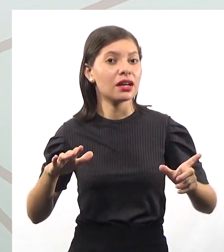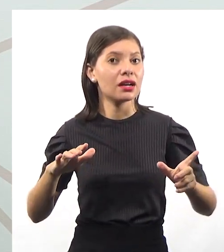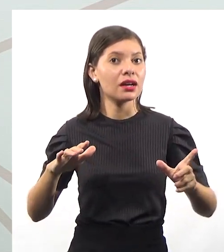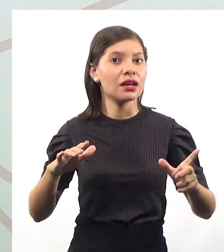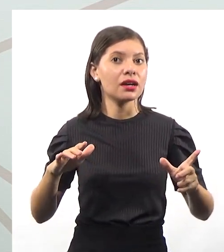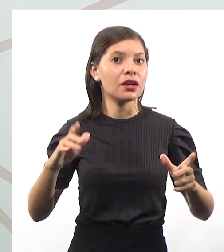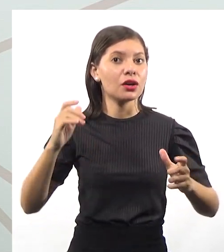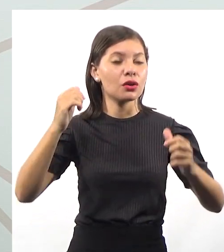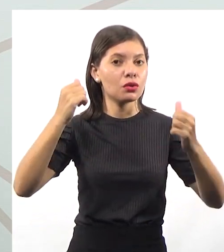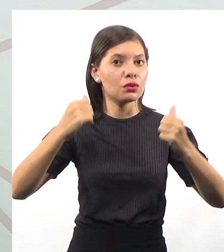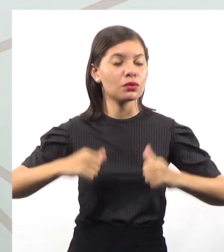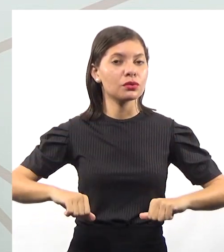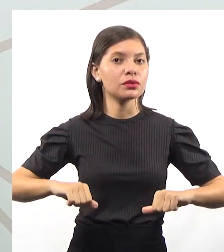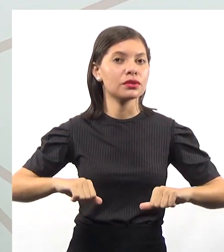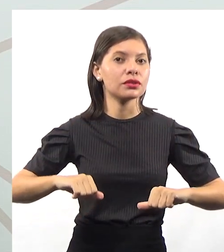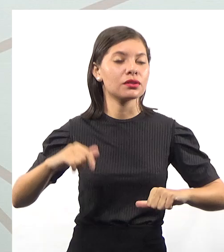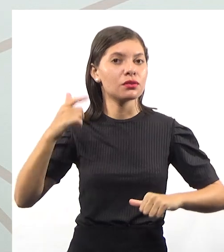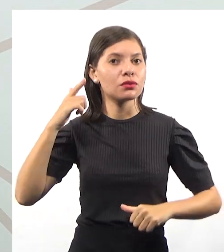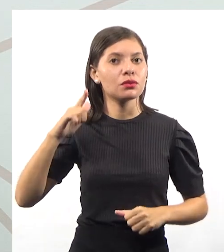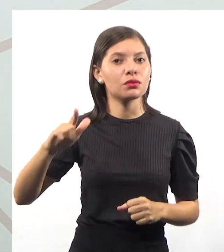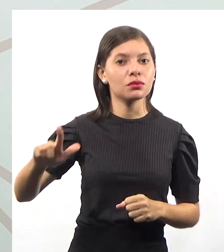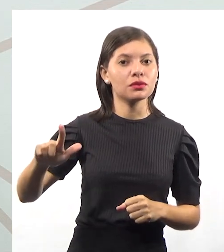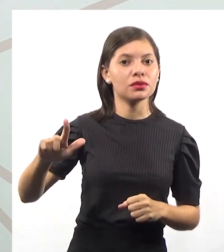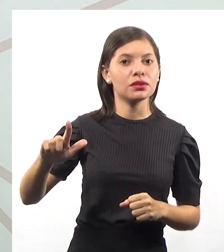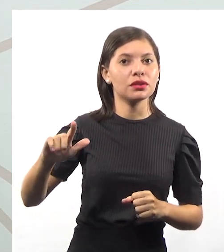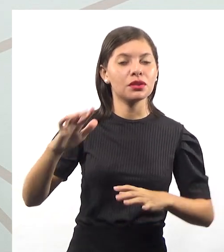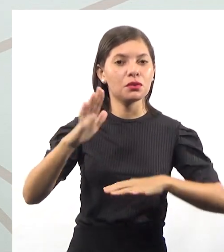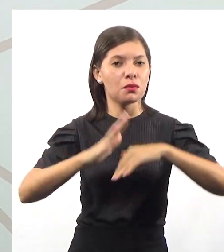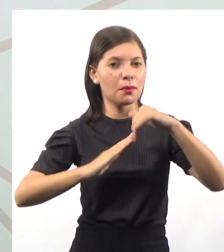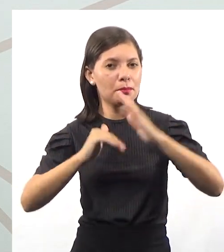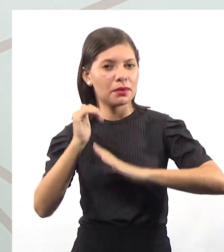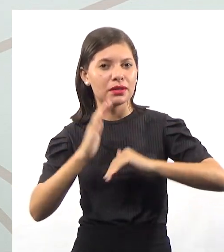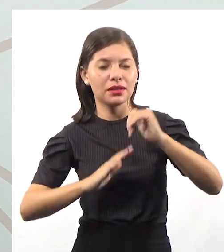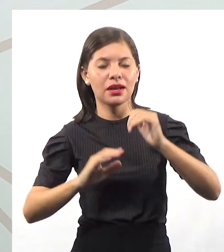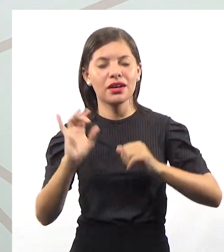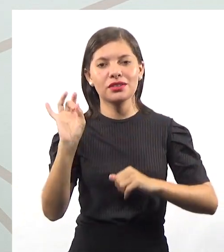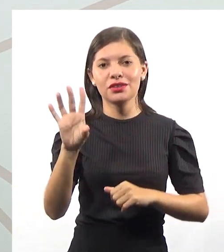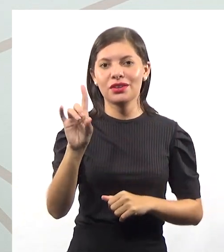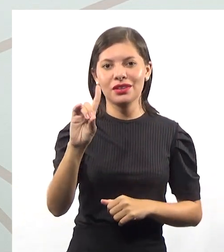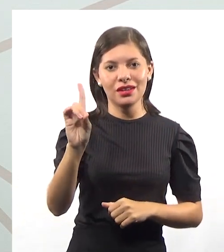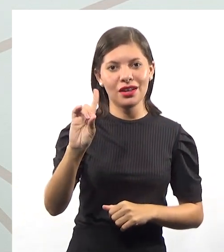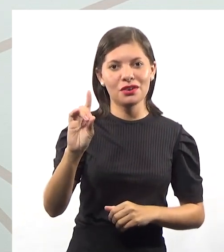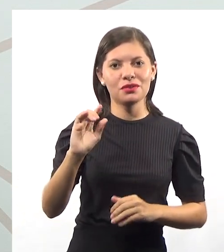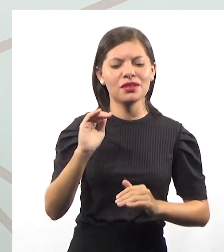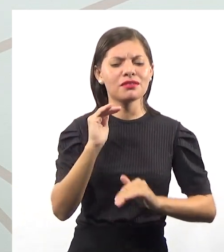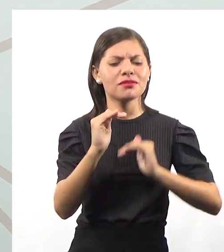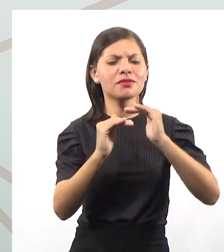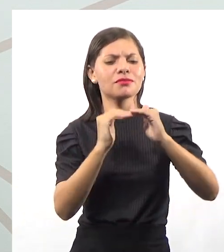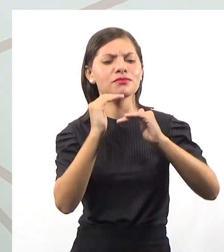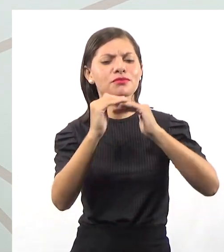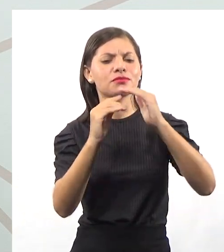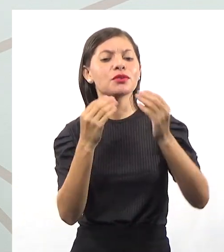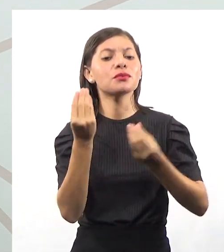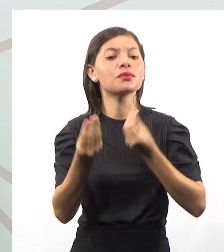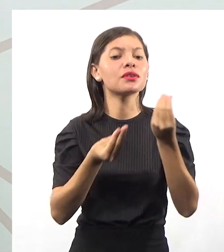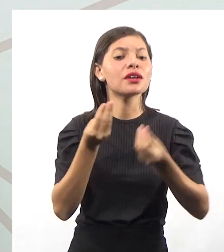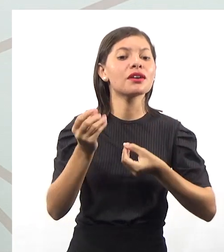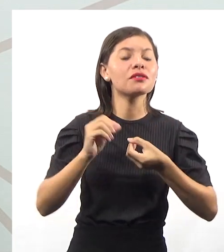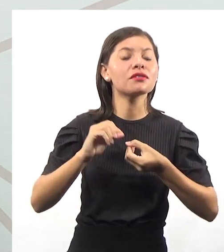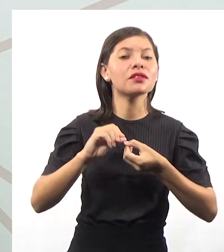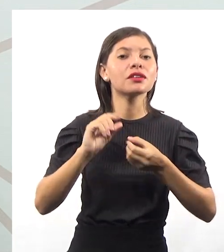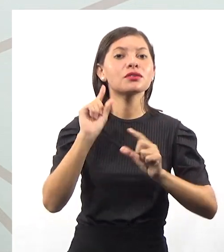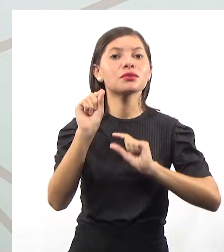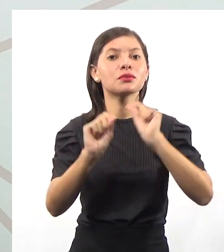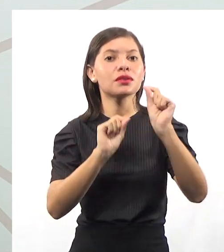determinada competência e habilidade, mas mais especificamente o que ela desenvolveu, o que ela realizou, o que ela